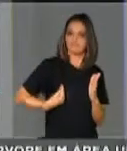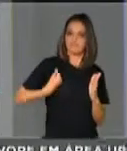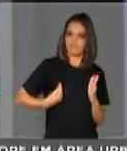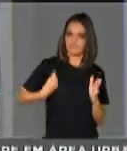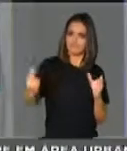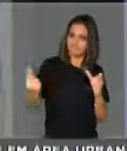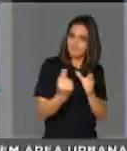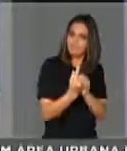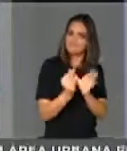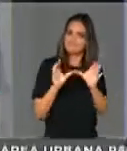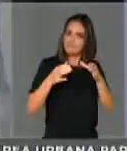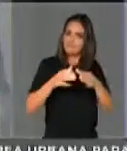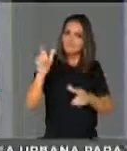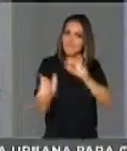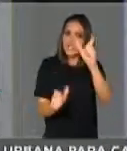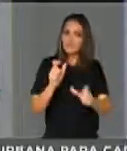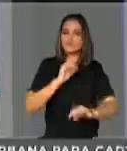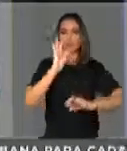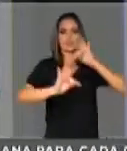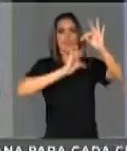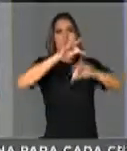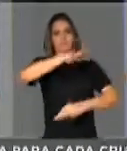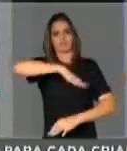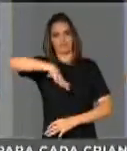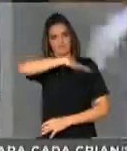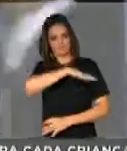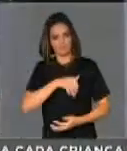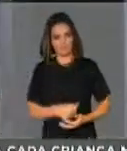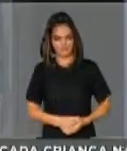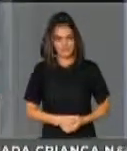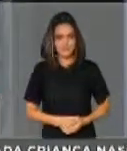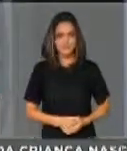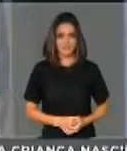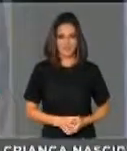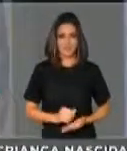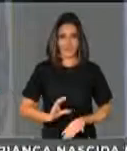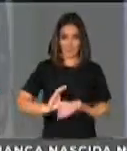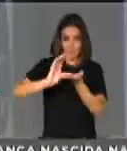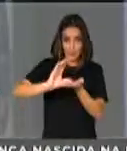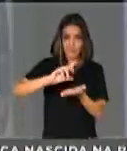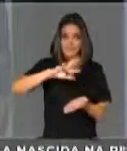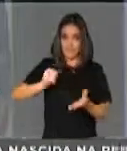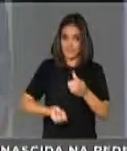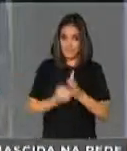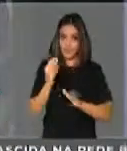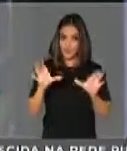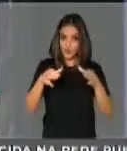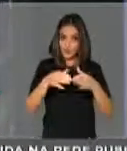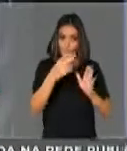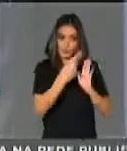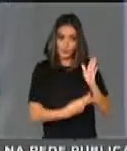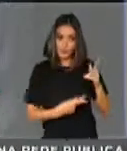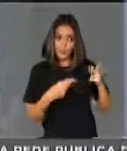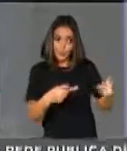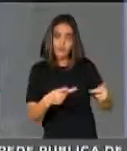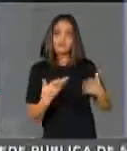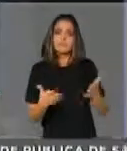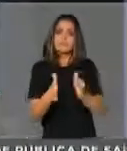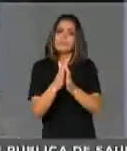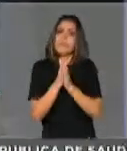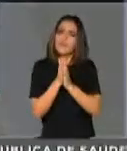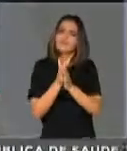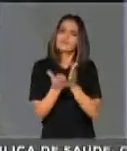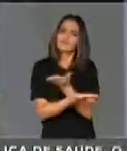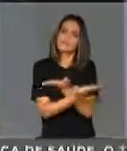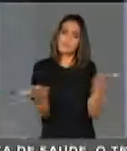participação da sociedade civil, daqueles que fazem parte do setor de tecnologia, no conselho que é criado junto com o projeto. Então, eu peço